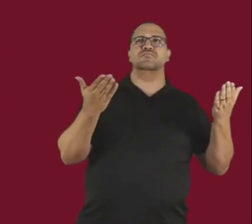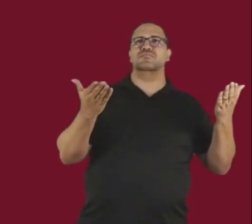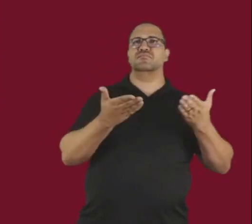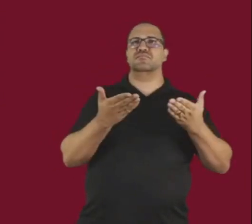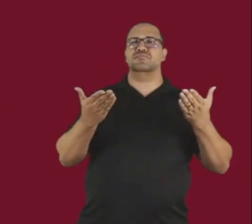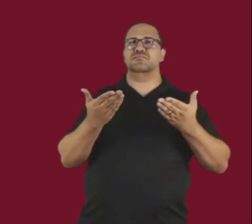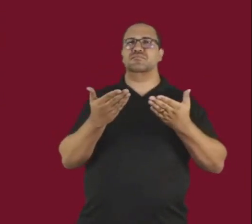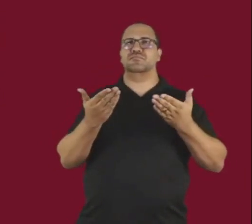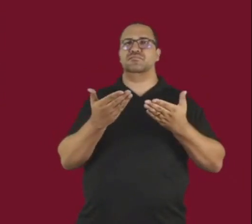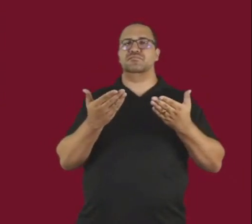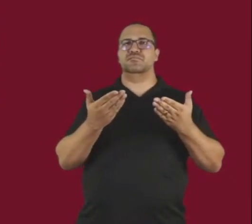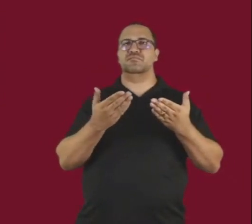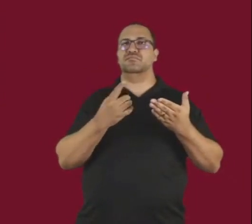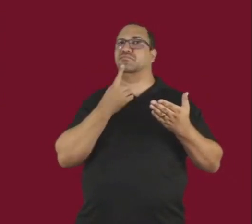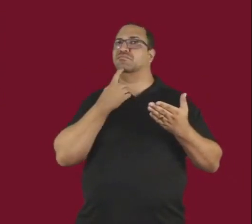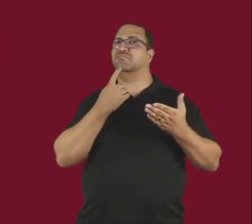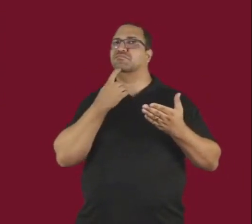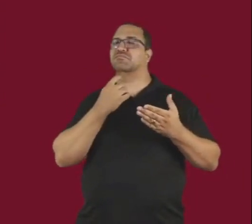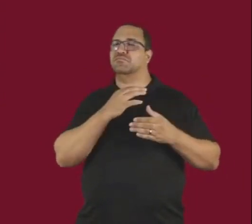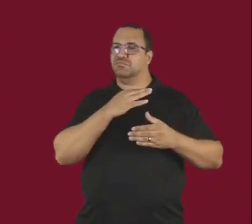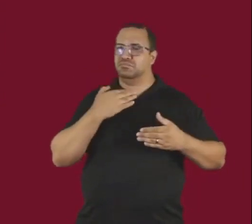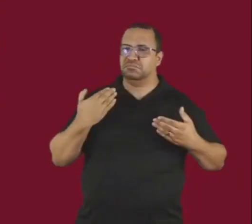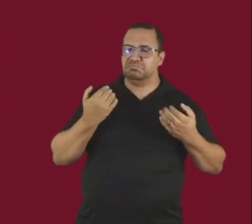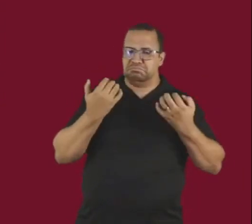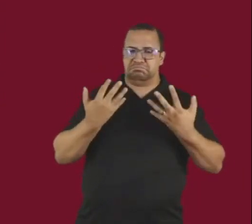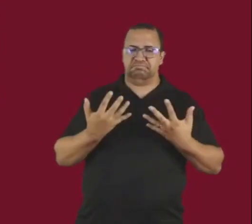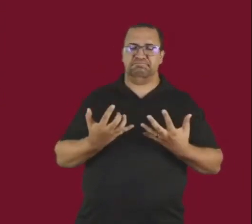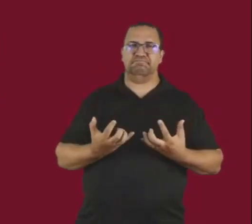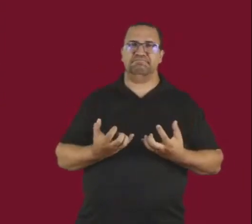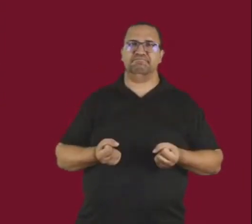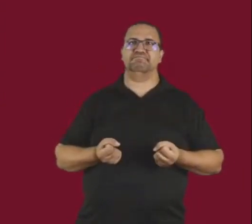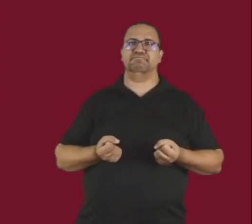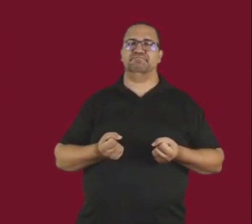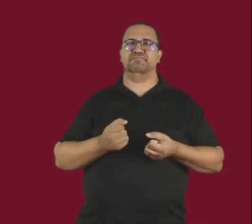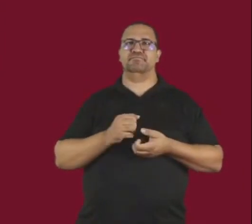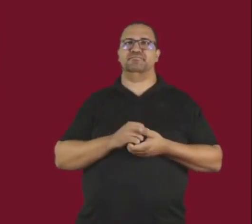é sangue, ela não é metafórica,